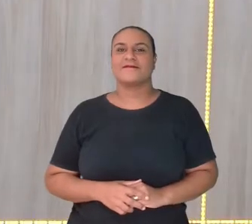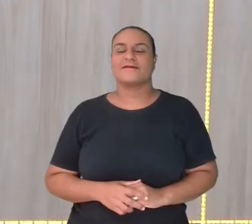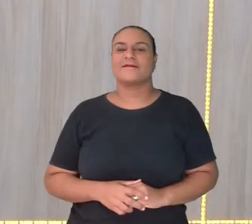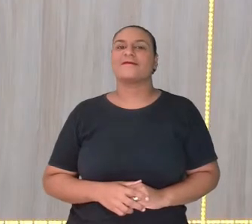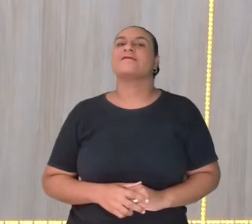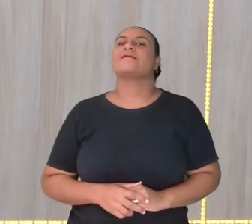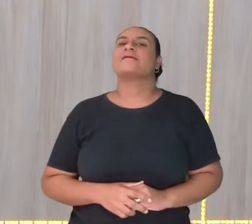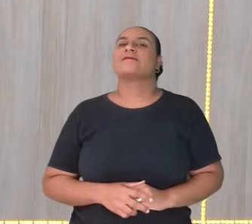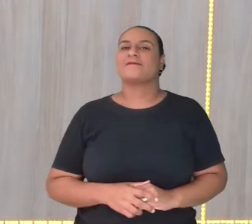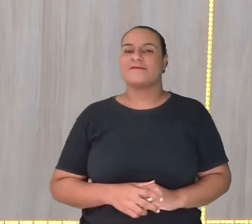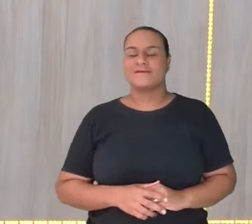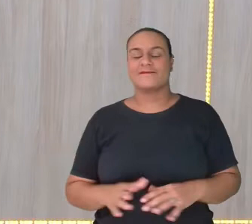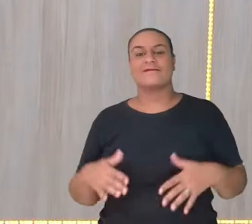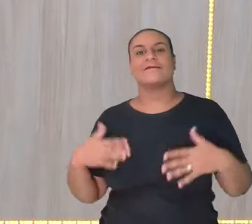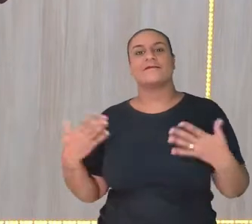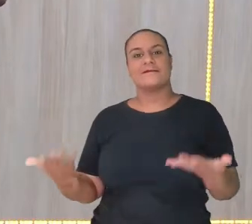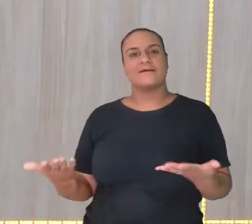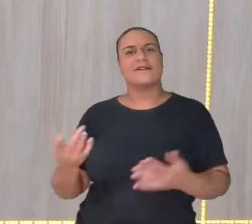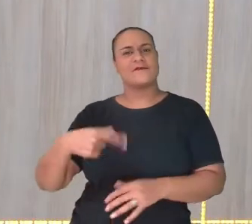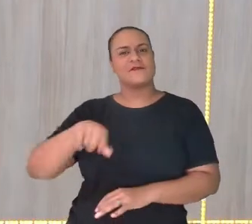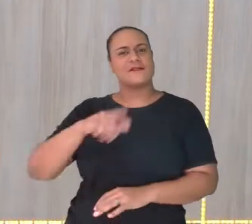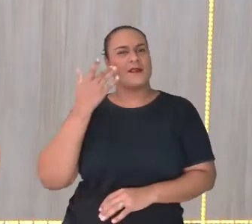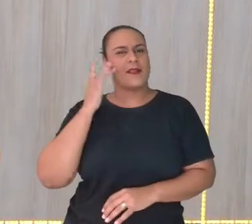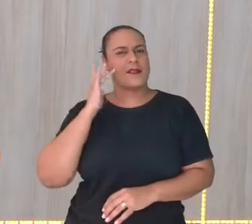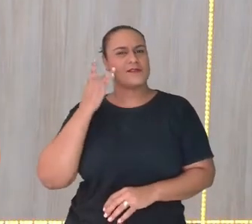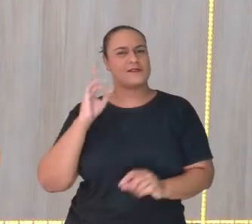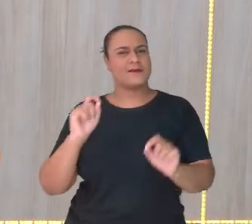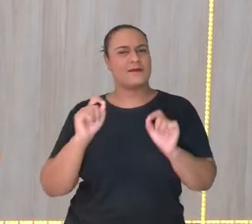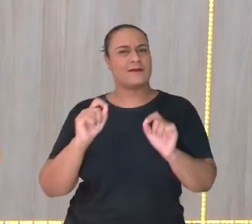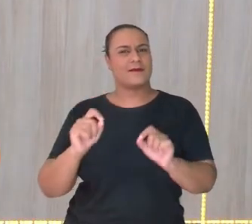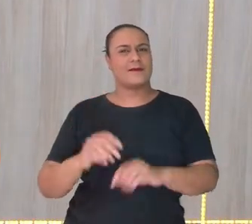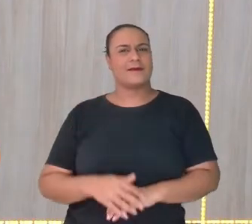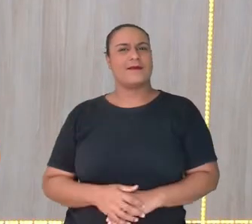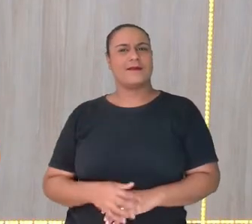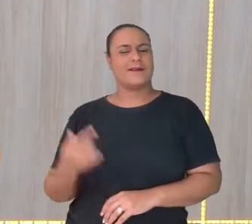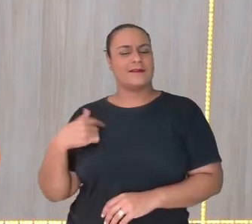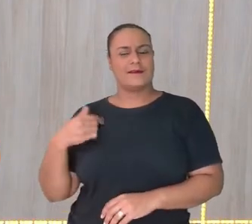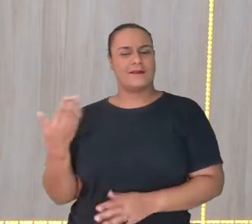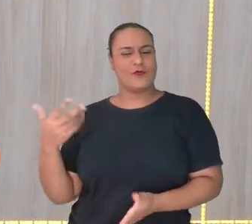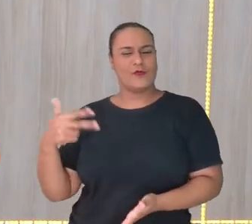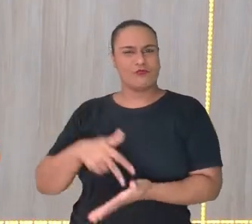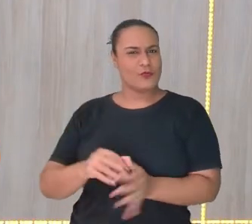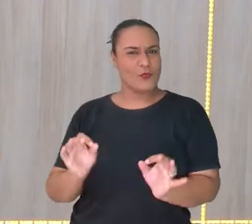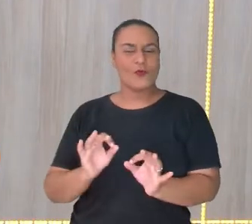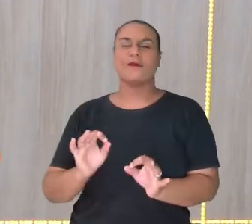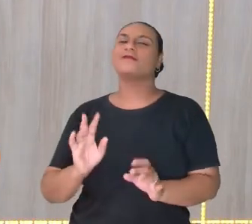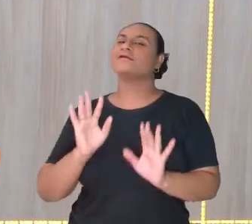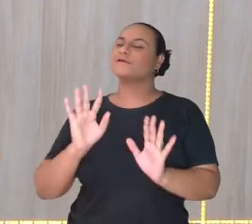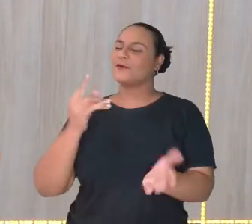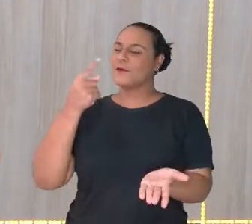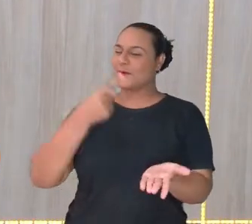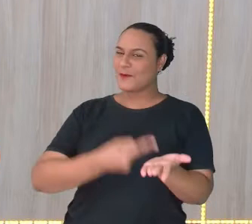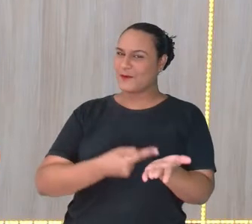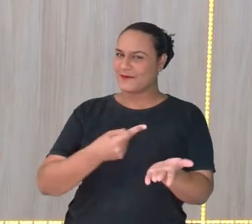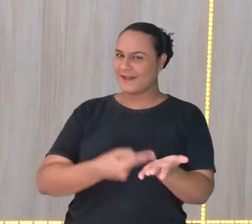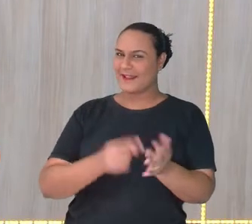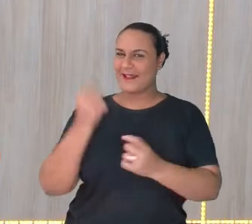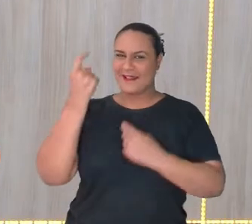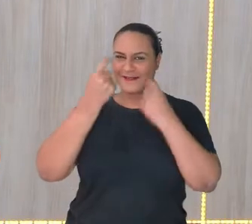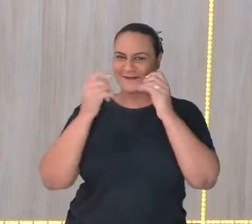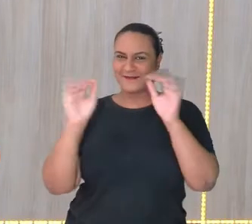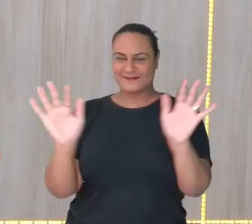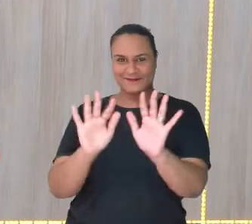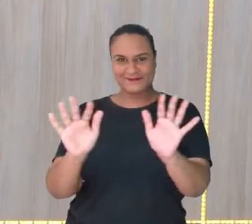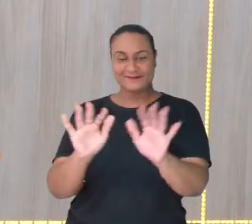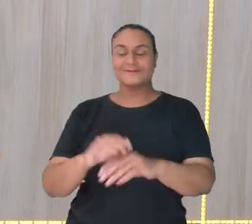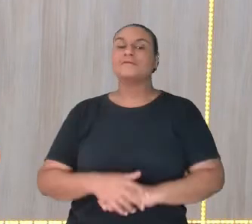É isso aí, gente. Aí acharam que a gente não vinha, mas tava aqui, tudo isso foi combinado.